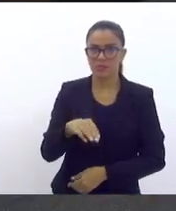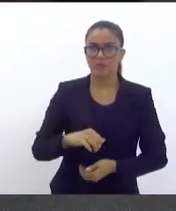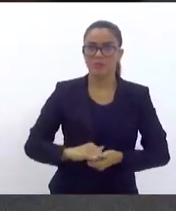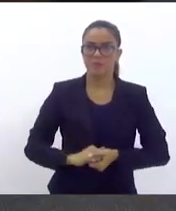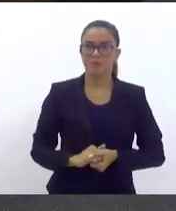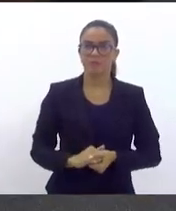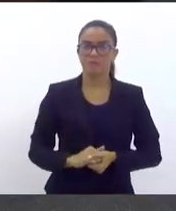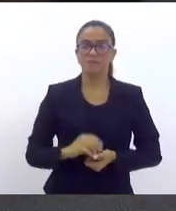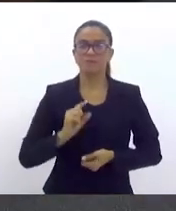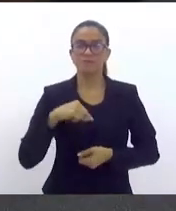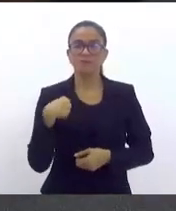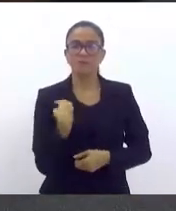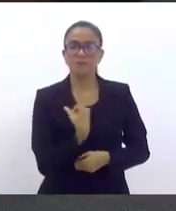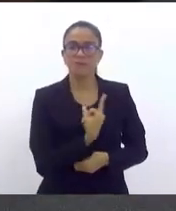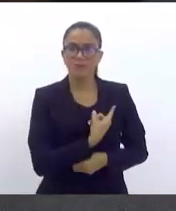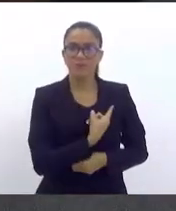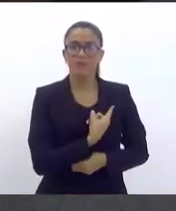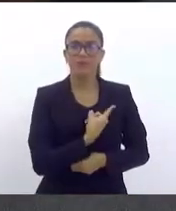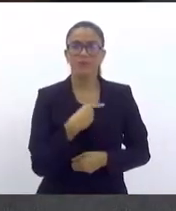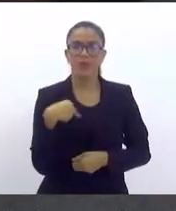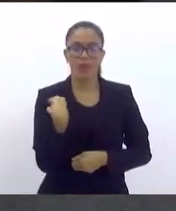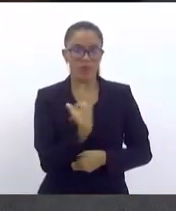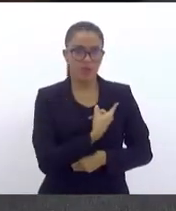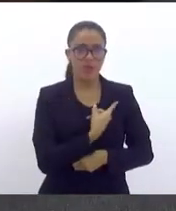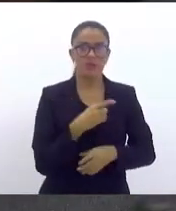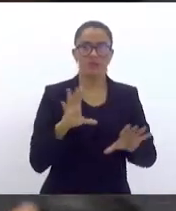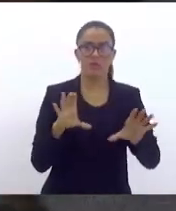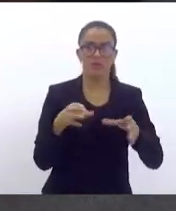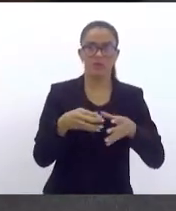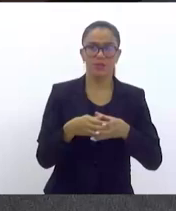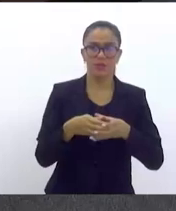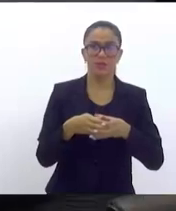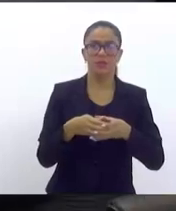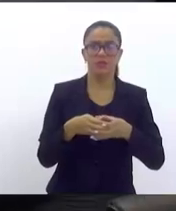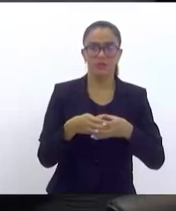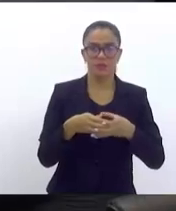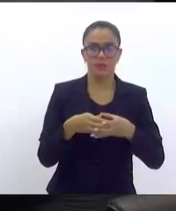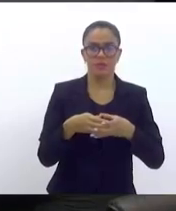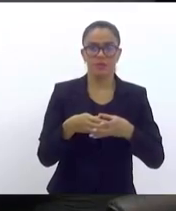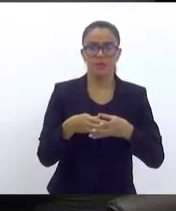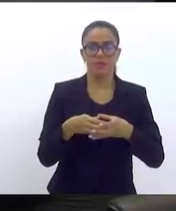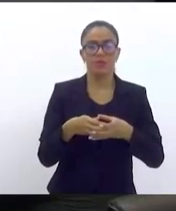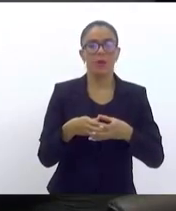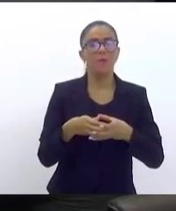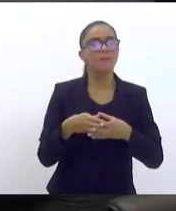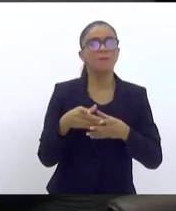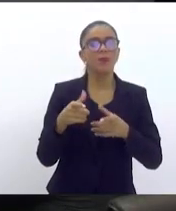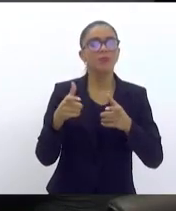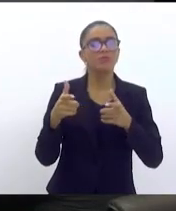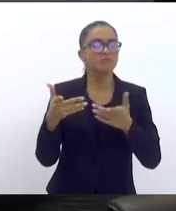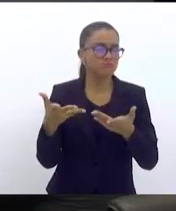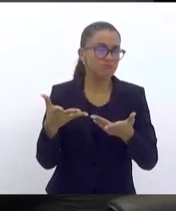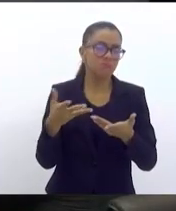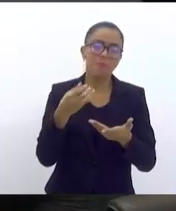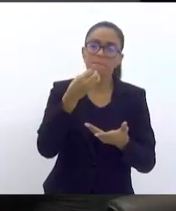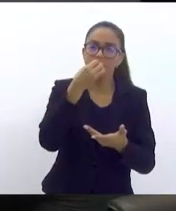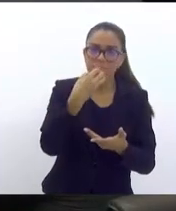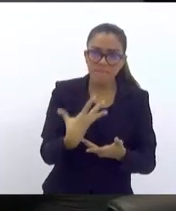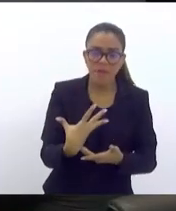o nosso a nossa comissão pela posição bem